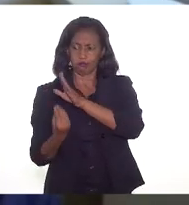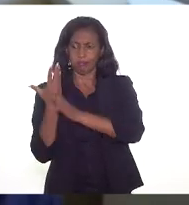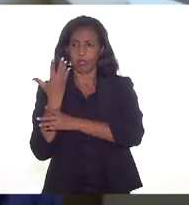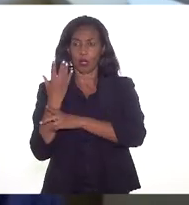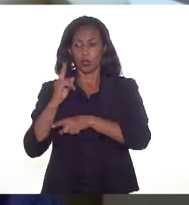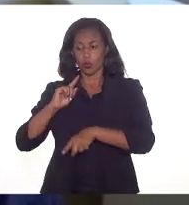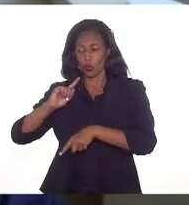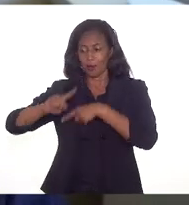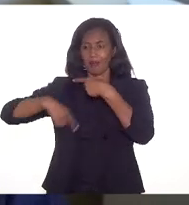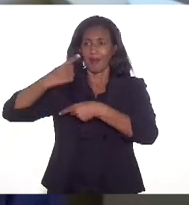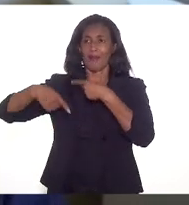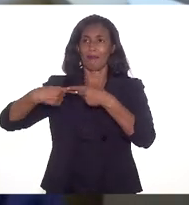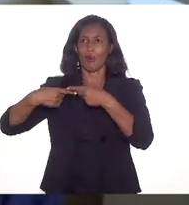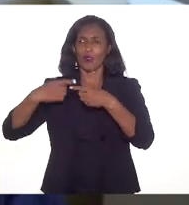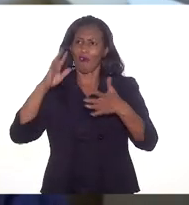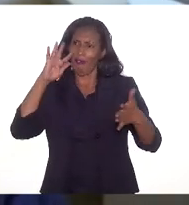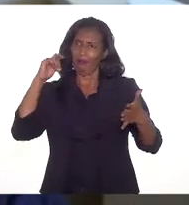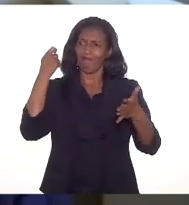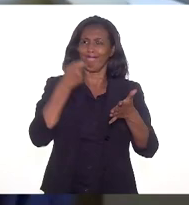de sair é que